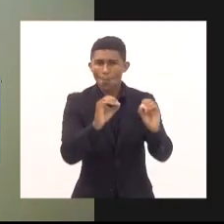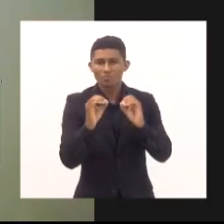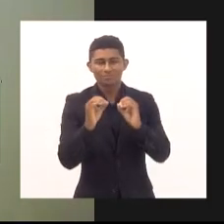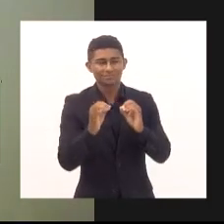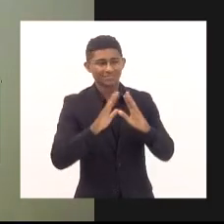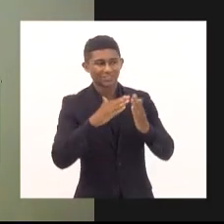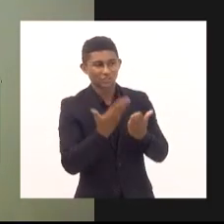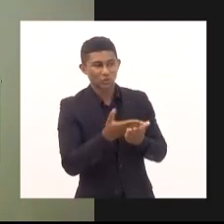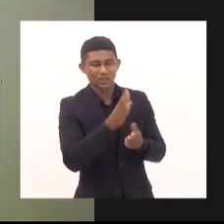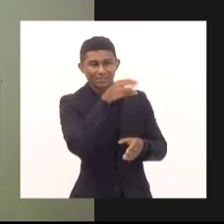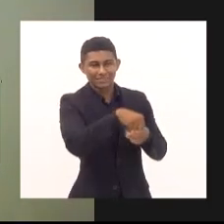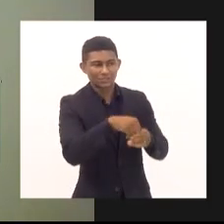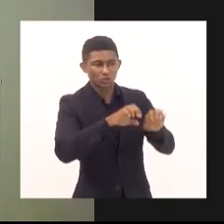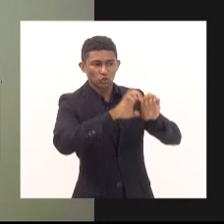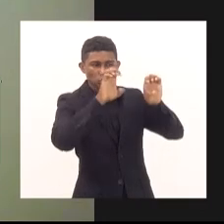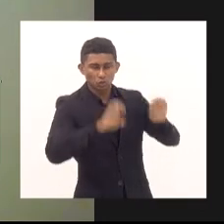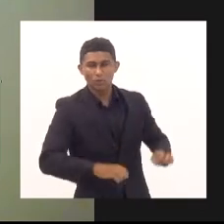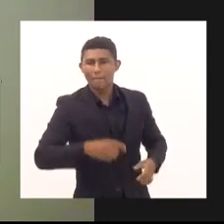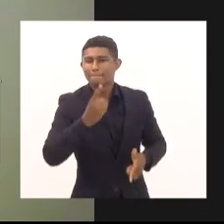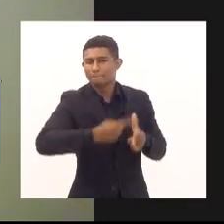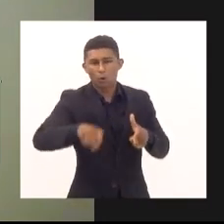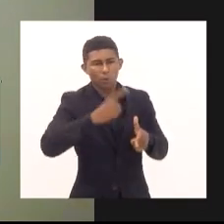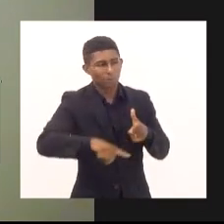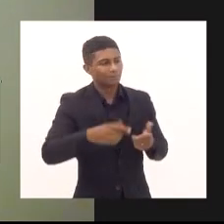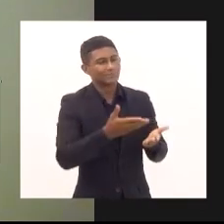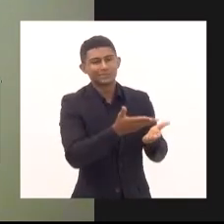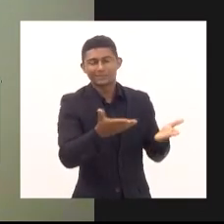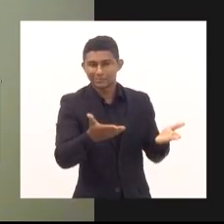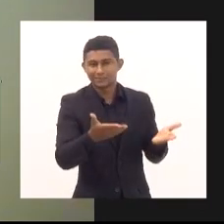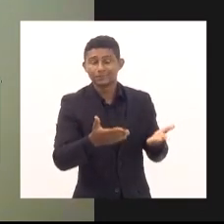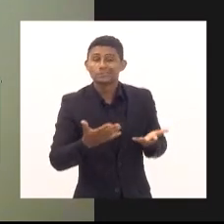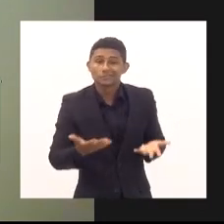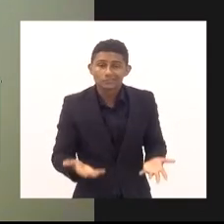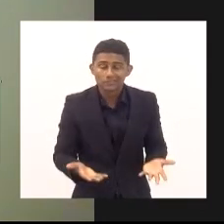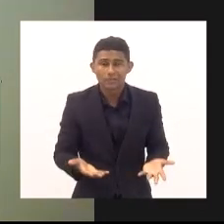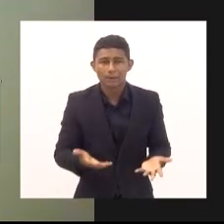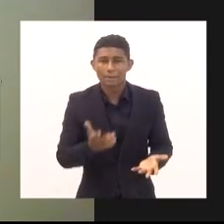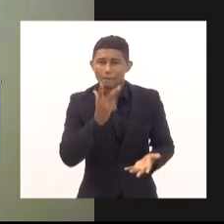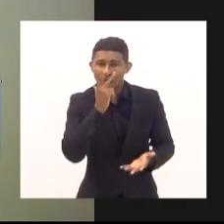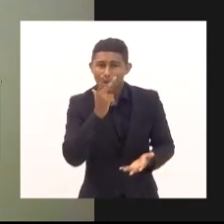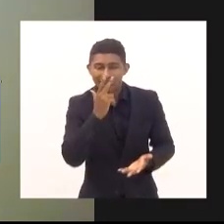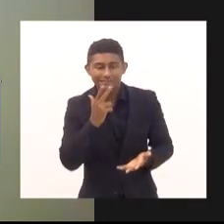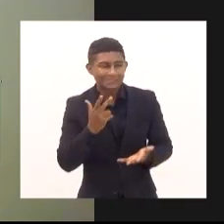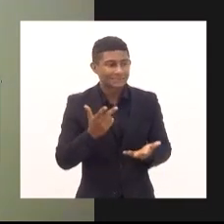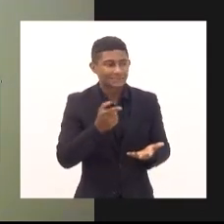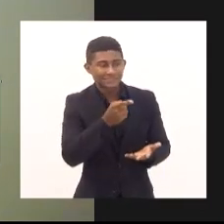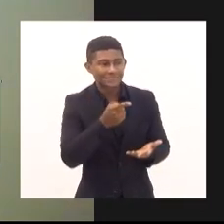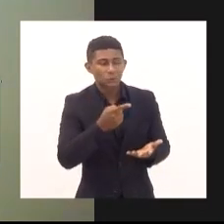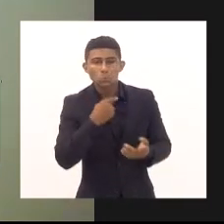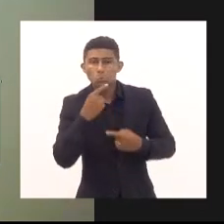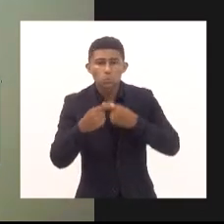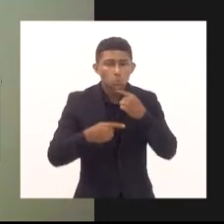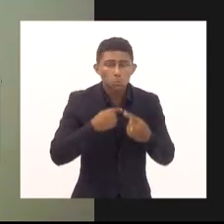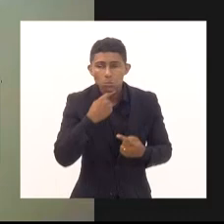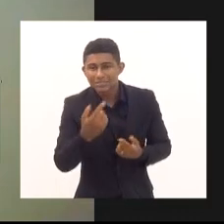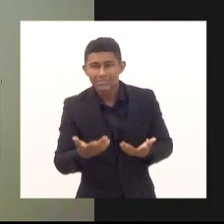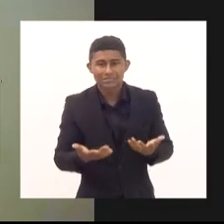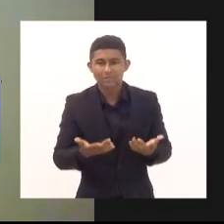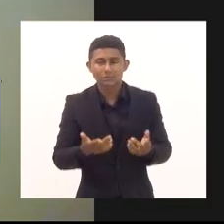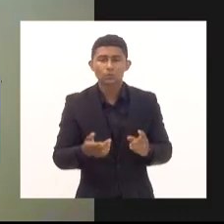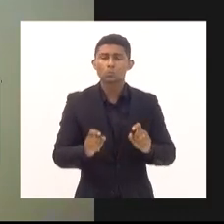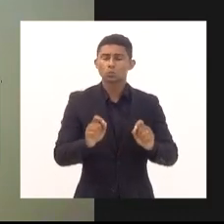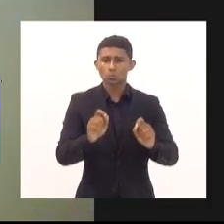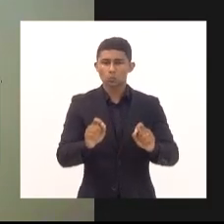escolas, que, sem dúvida nenhuma, impedem não só a realização interfere diretamente